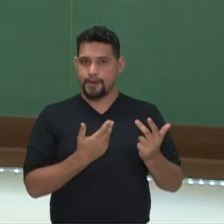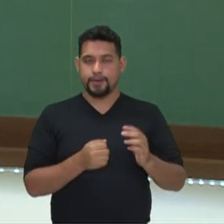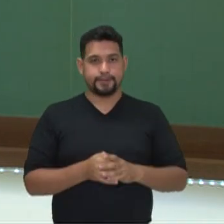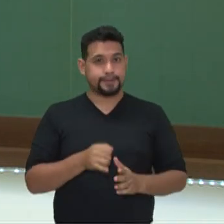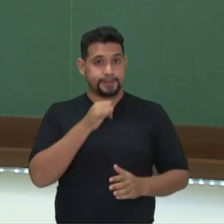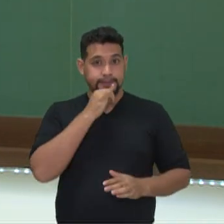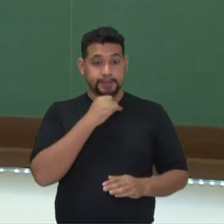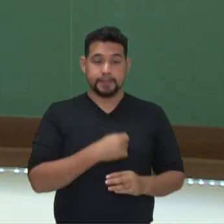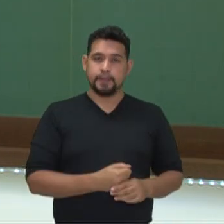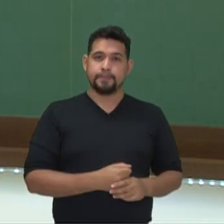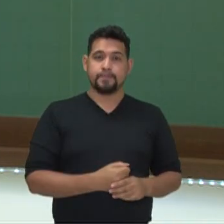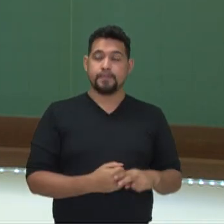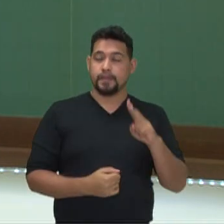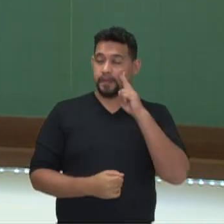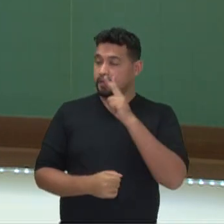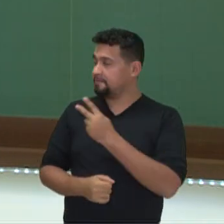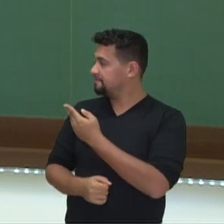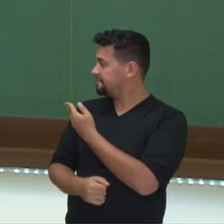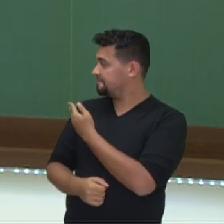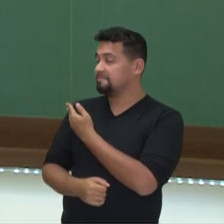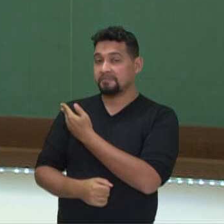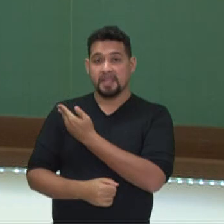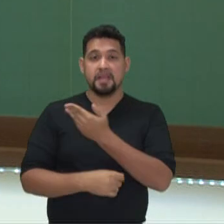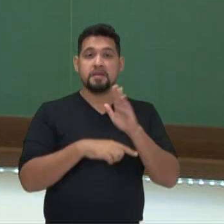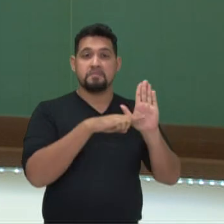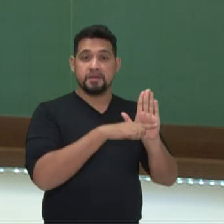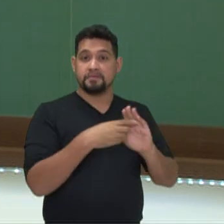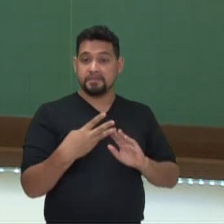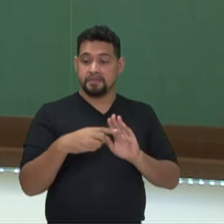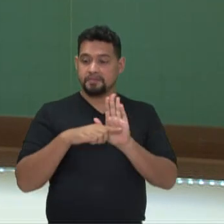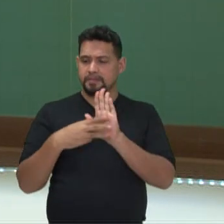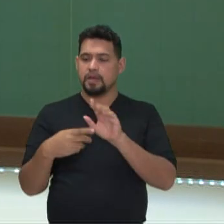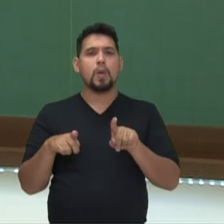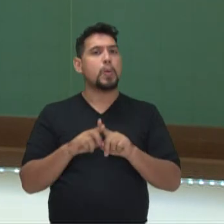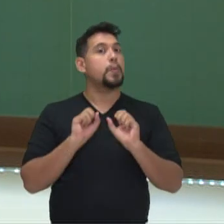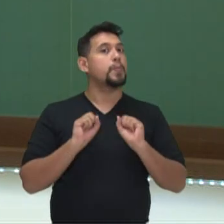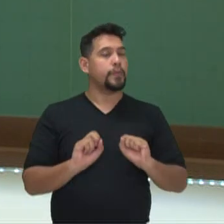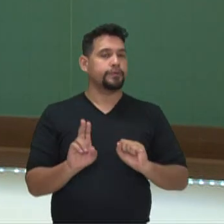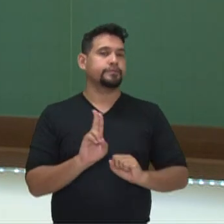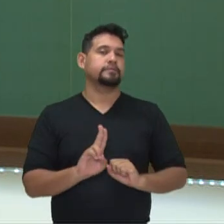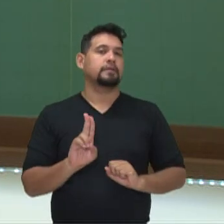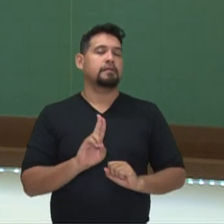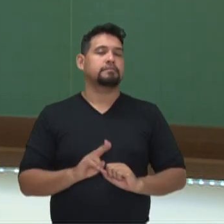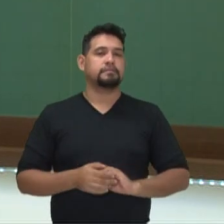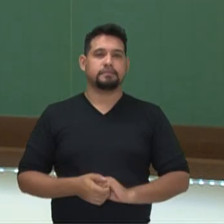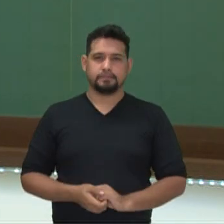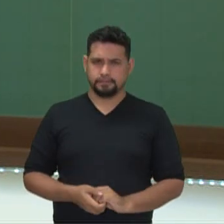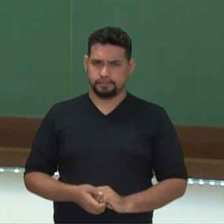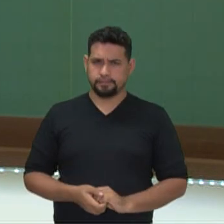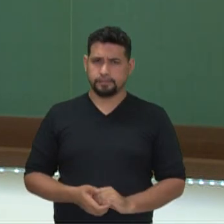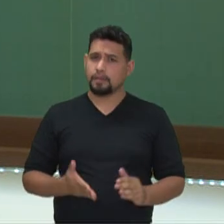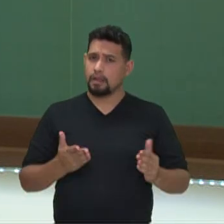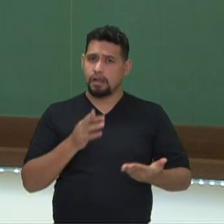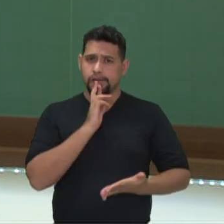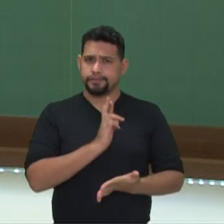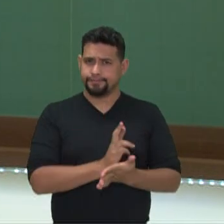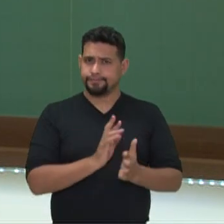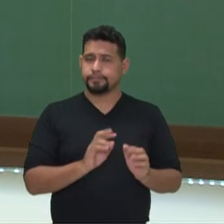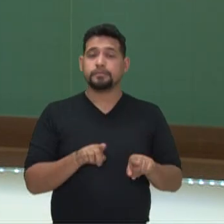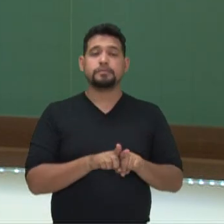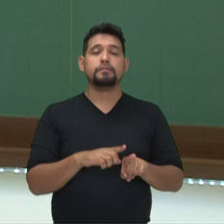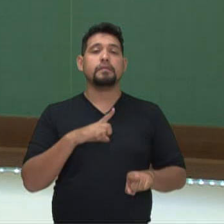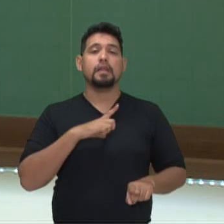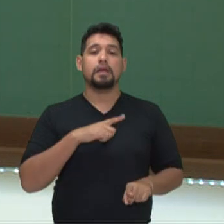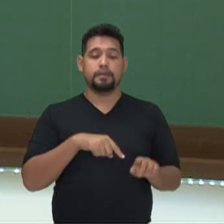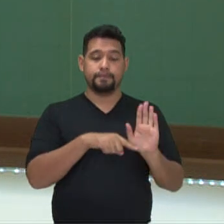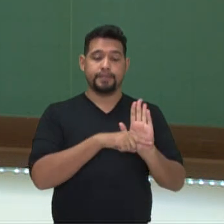menos 3 e aqui também é menos 3, eu posso aplicar essa propriedade. Bom, resolvendo então, nós temos menos